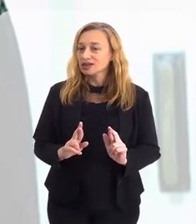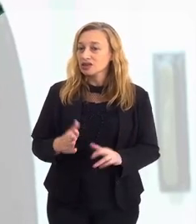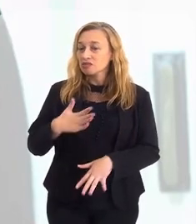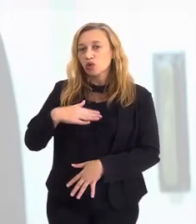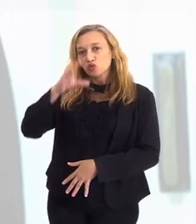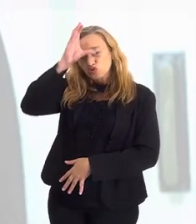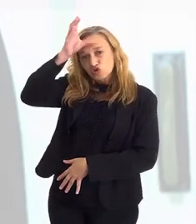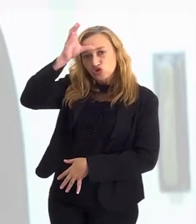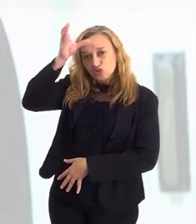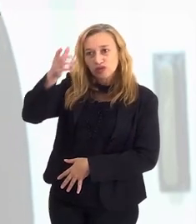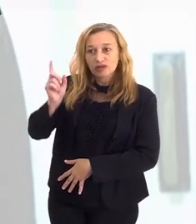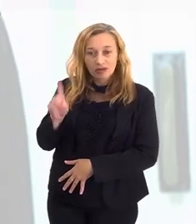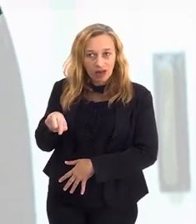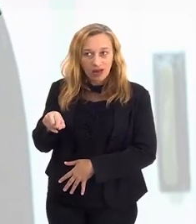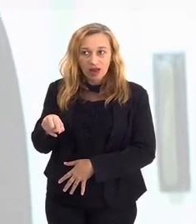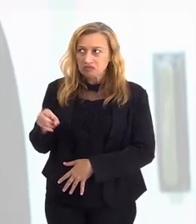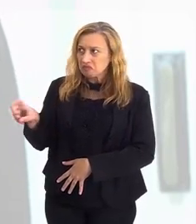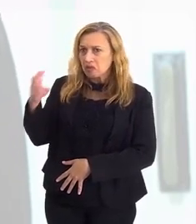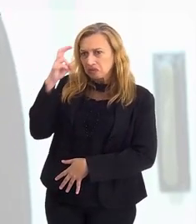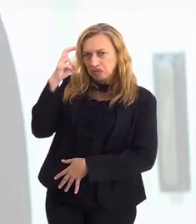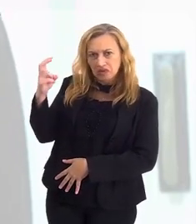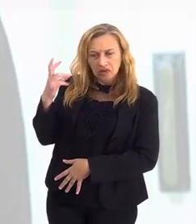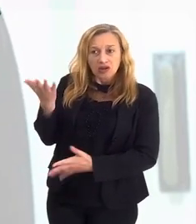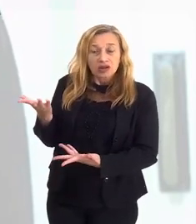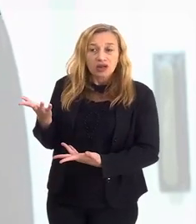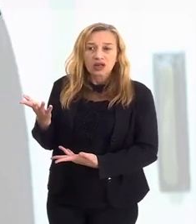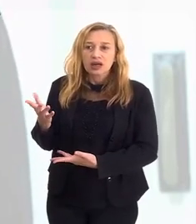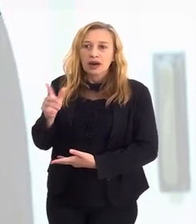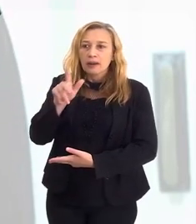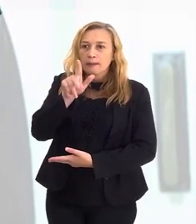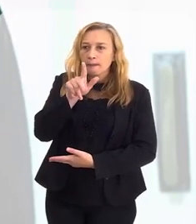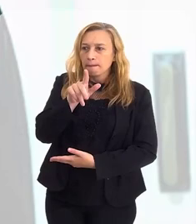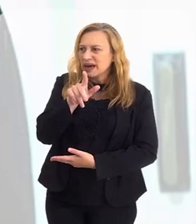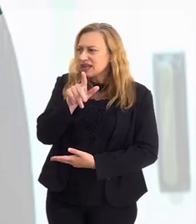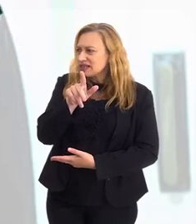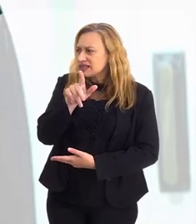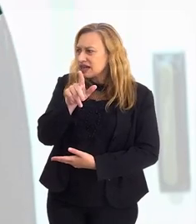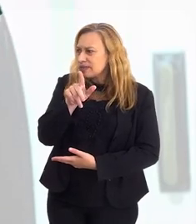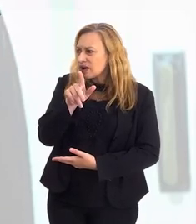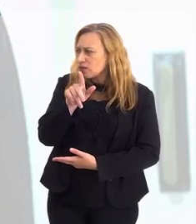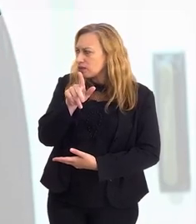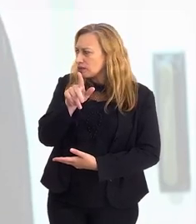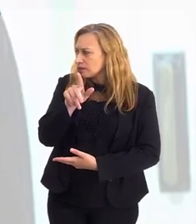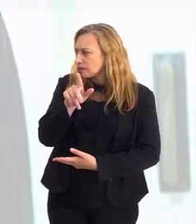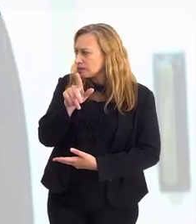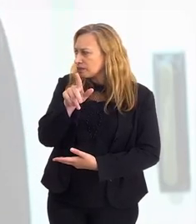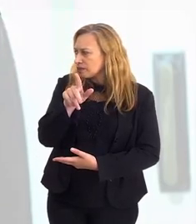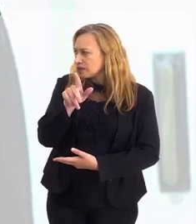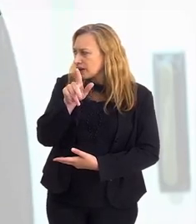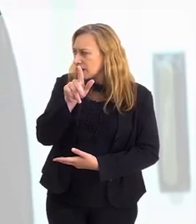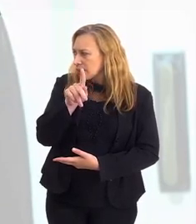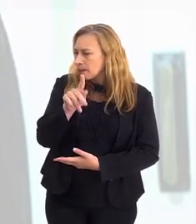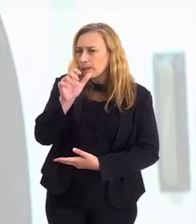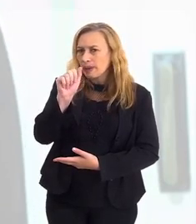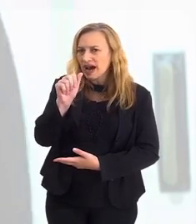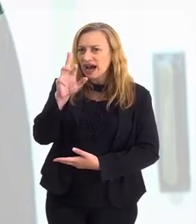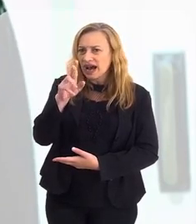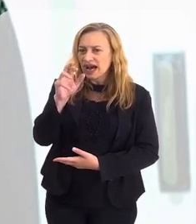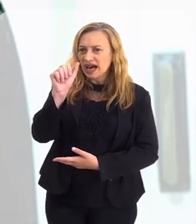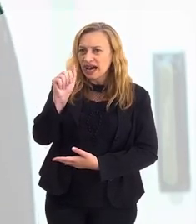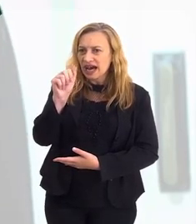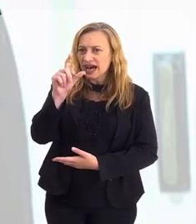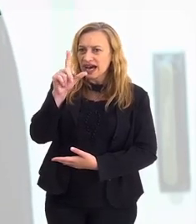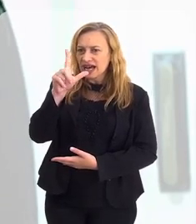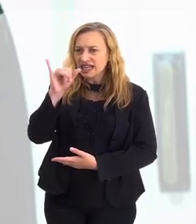demandas, né, desse meu tio. Ele é um homem muito inteligente. Ele tem, né, uma paralisia cerebral atáxica, então ele tem,